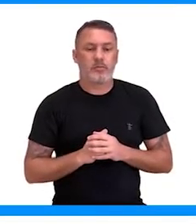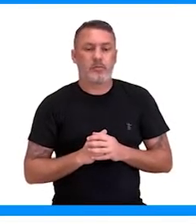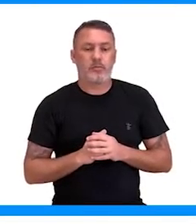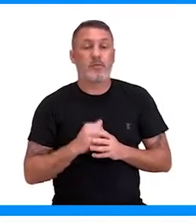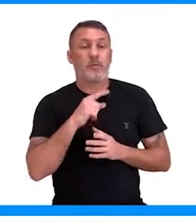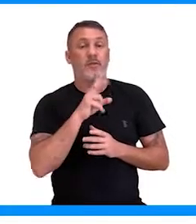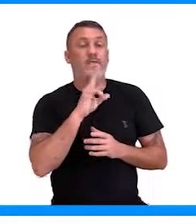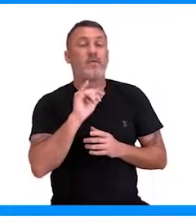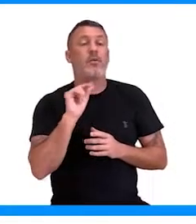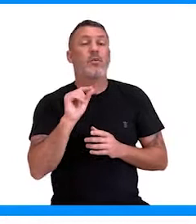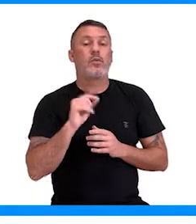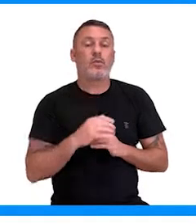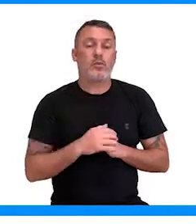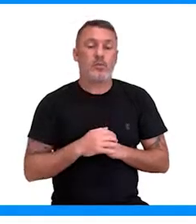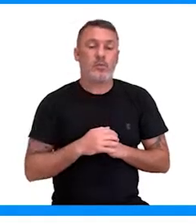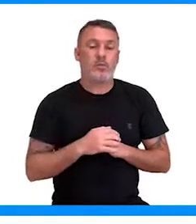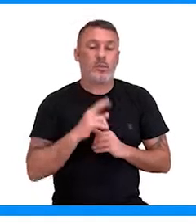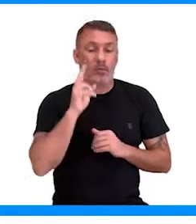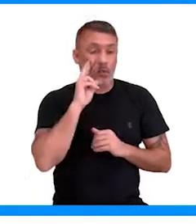Então, isso vai ficar